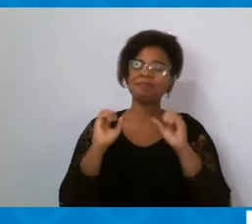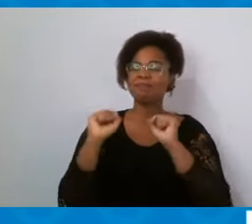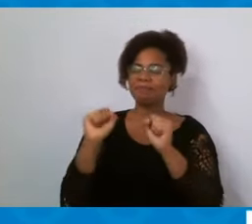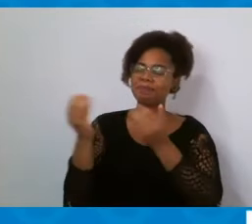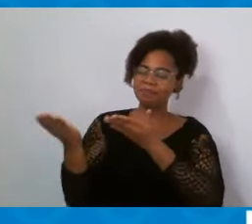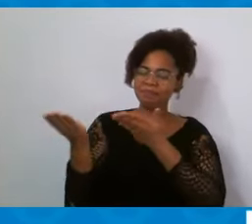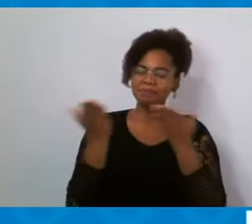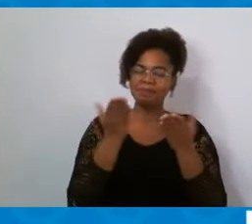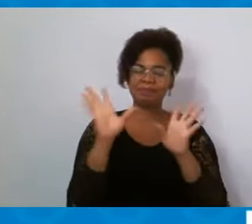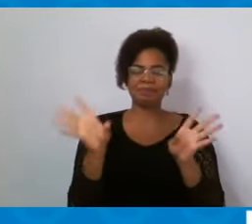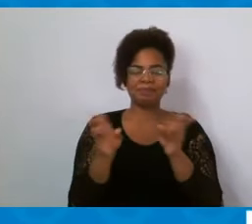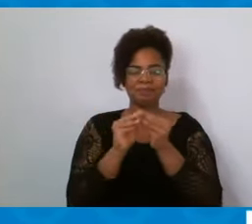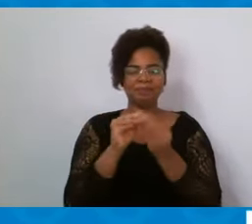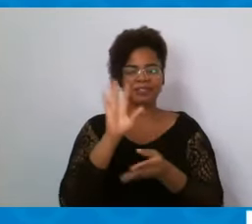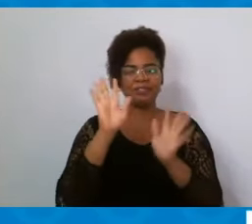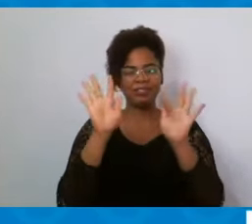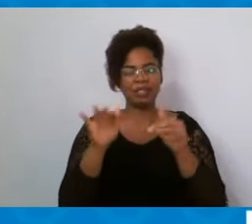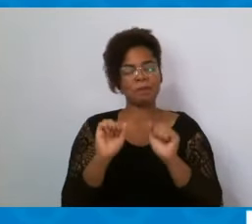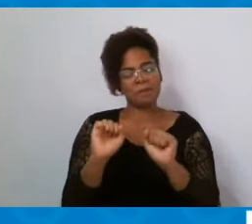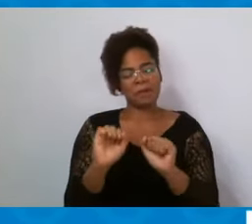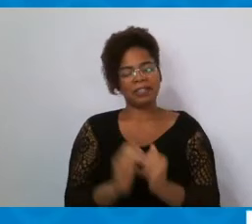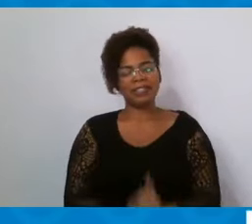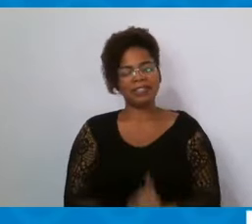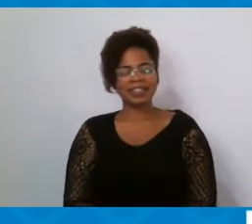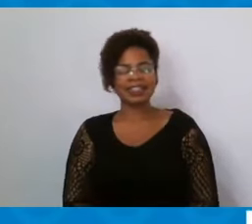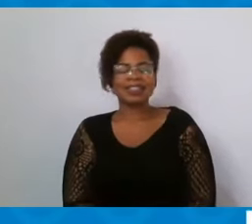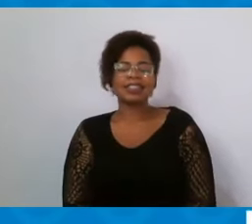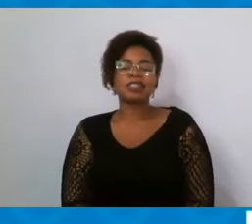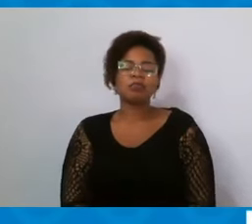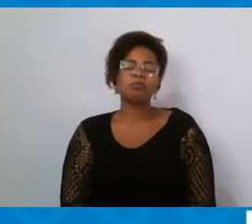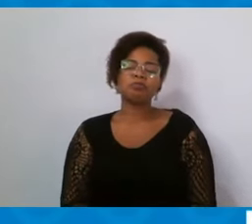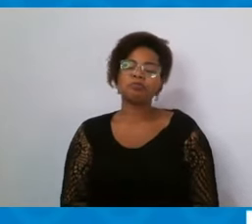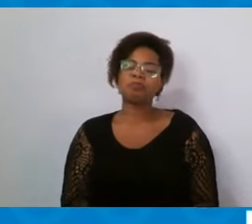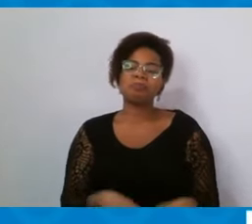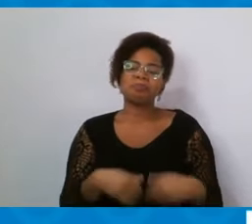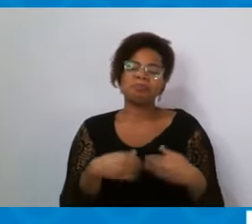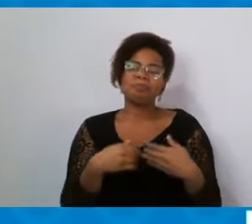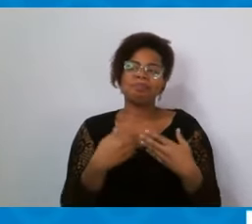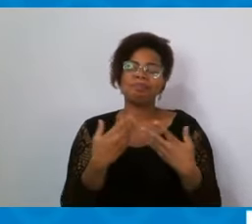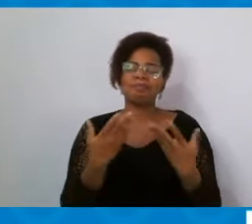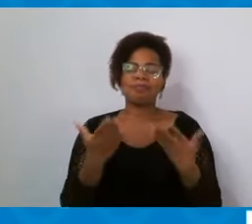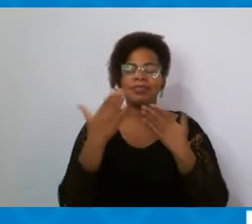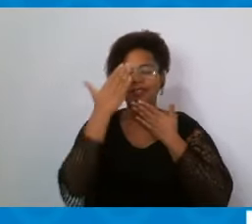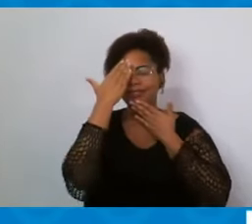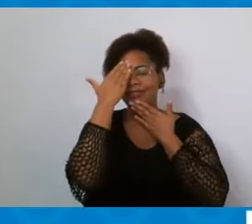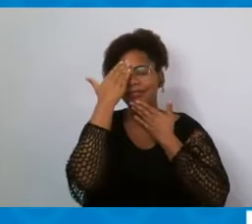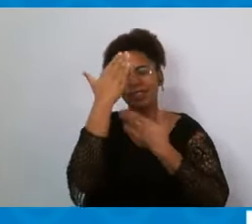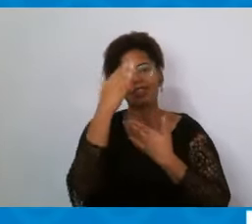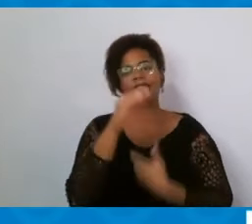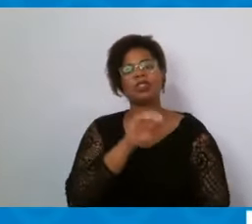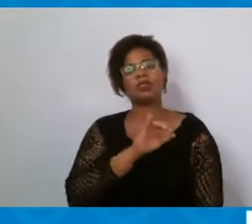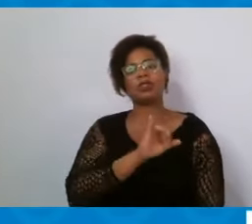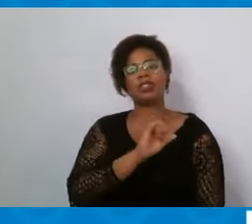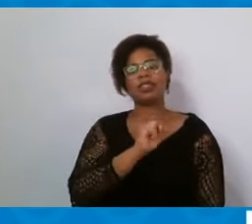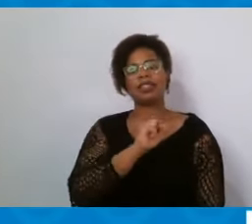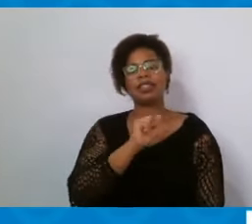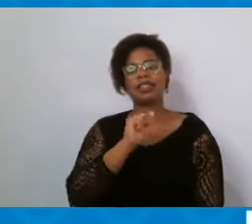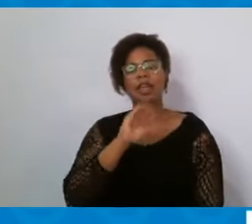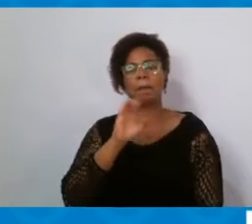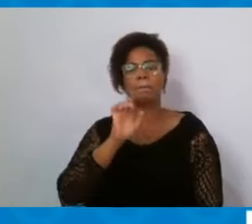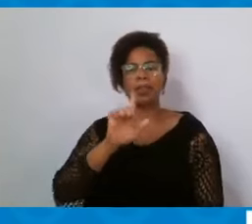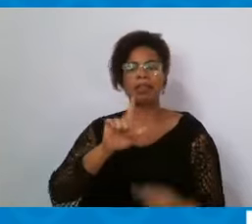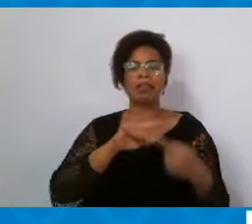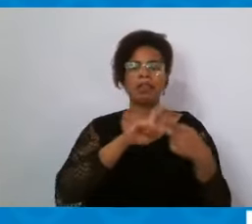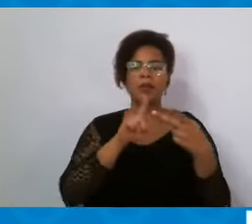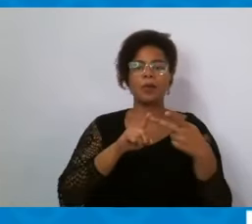suas conclusões finais, por favor. Só tenho a agradecer, Isabel, Samsung, Sempec, o convite